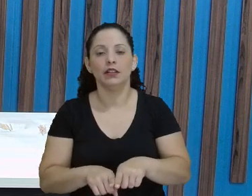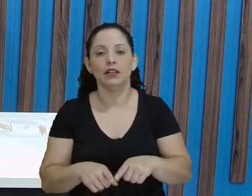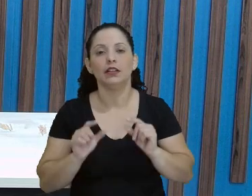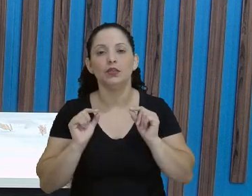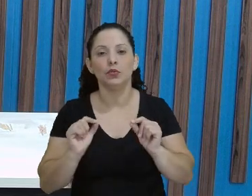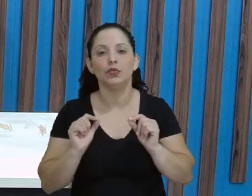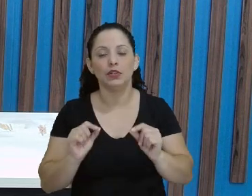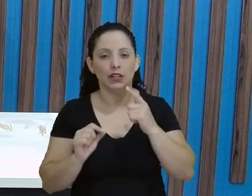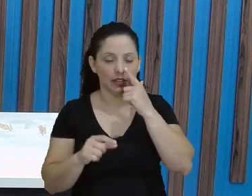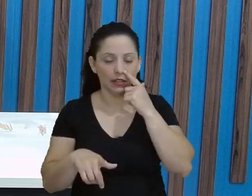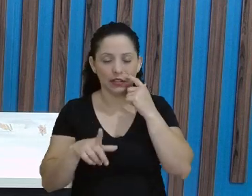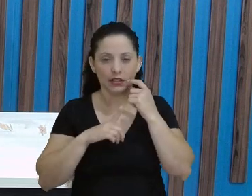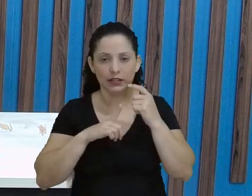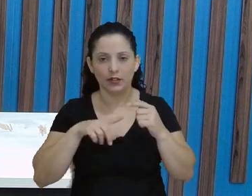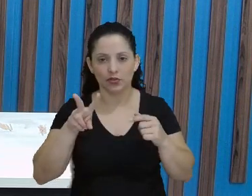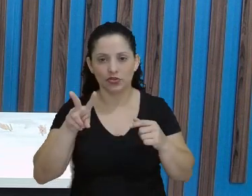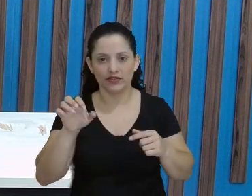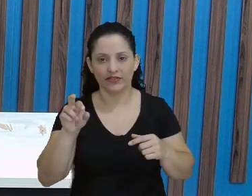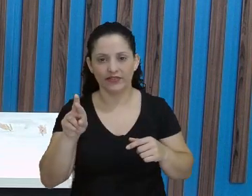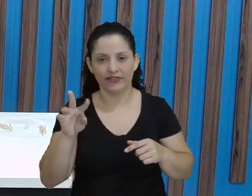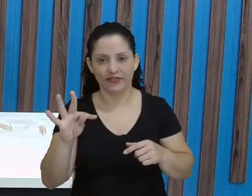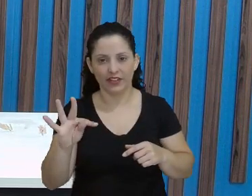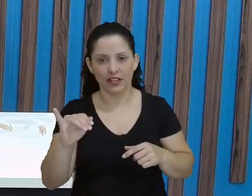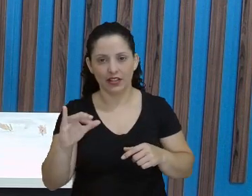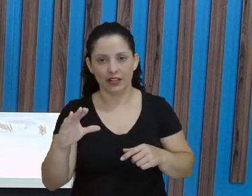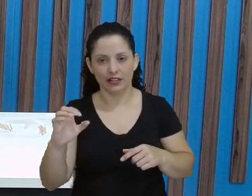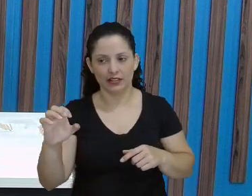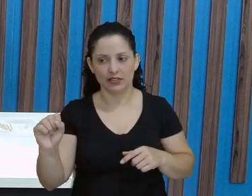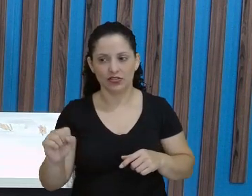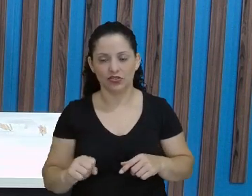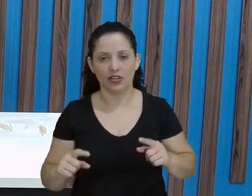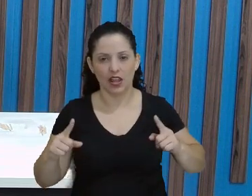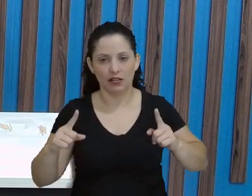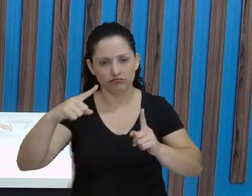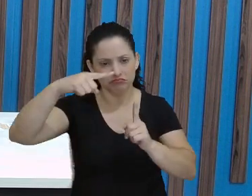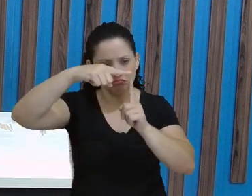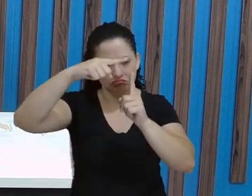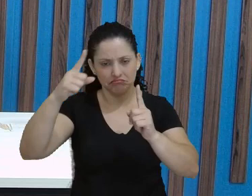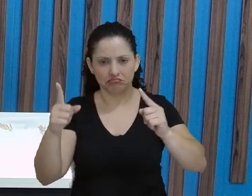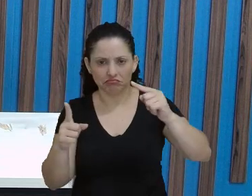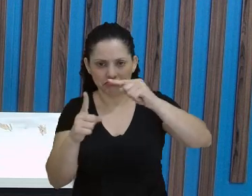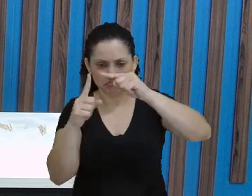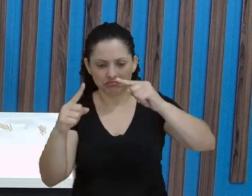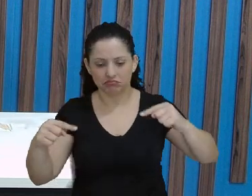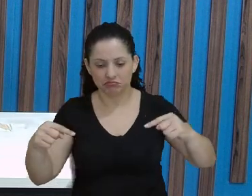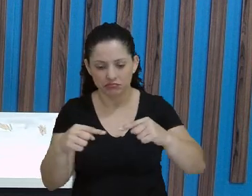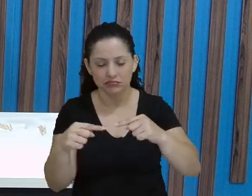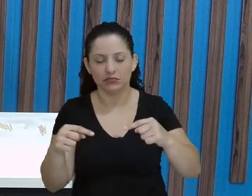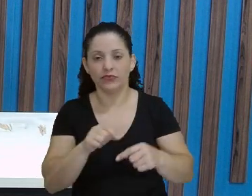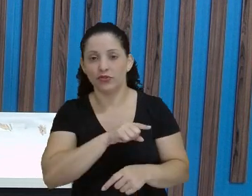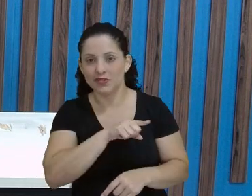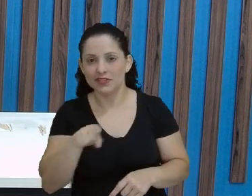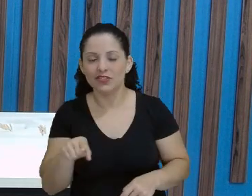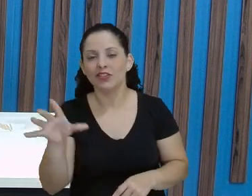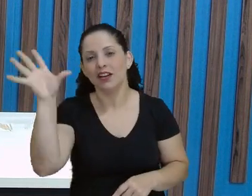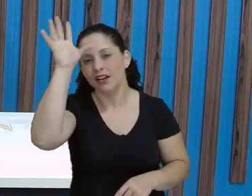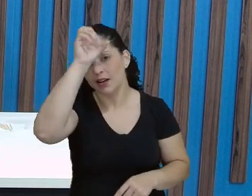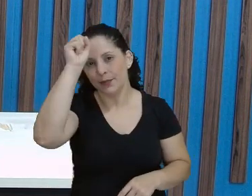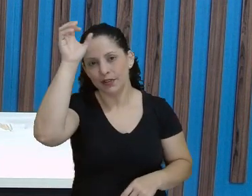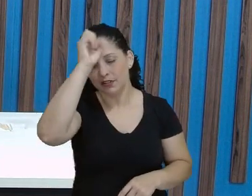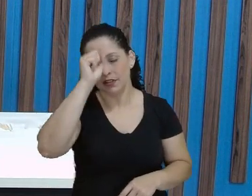que é o encontro de uma aresta com outra aresta. Então, aos pouquinhos, vocês vão aprendendo